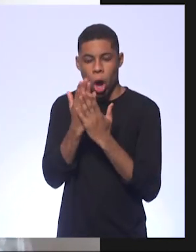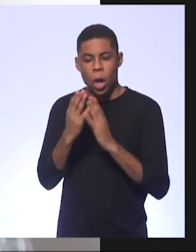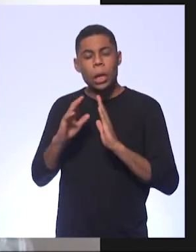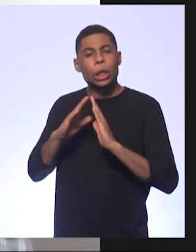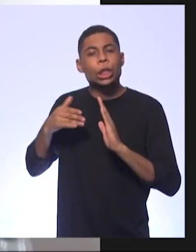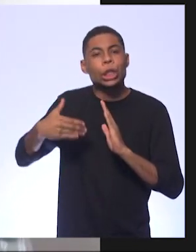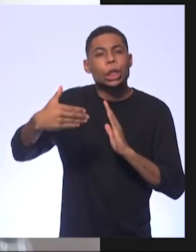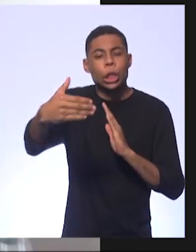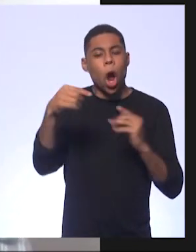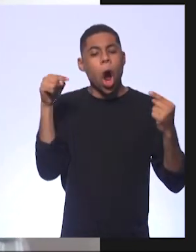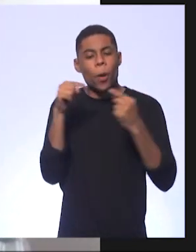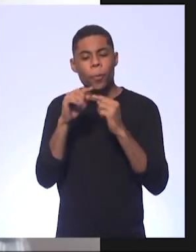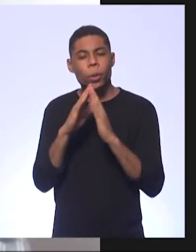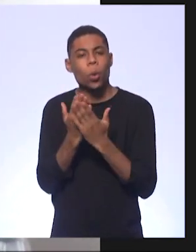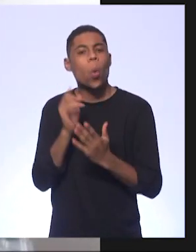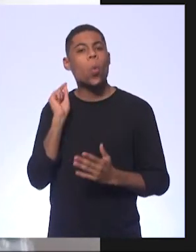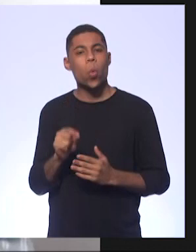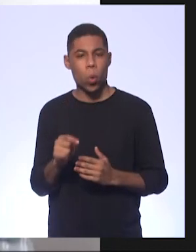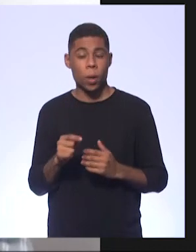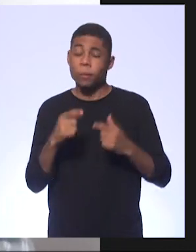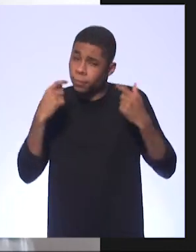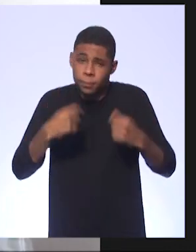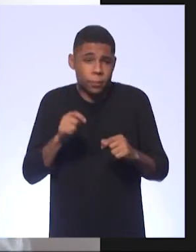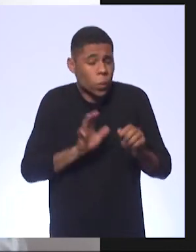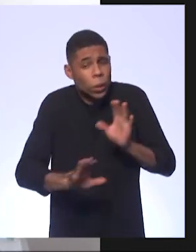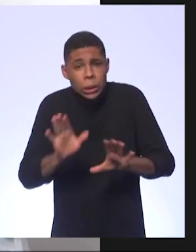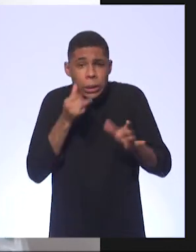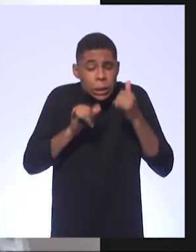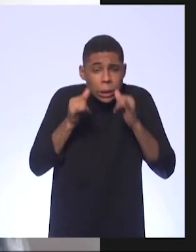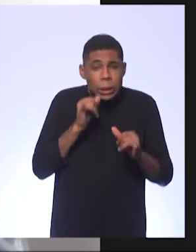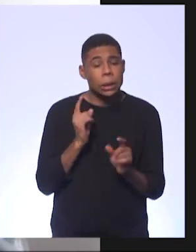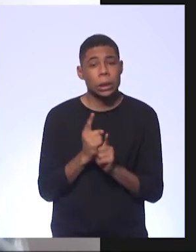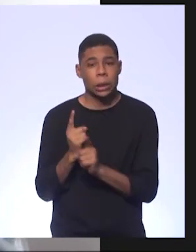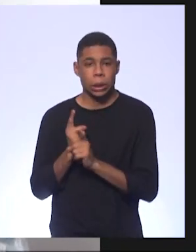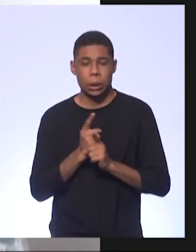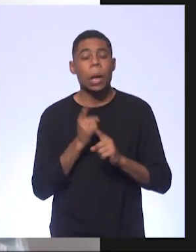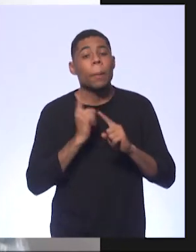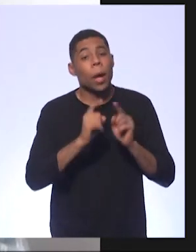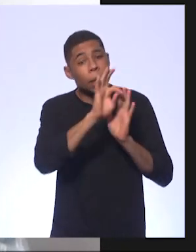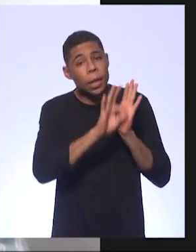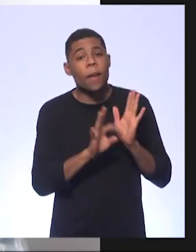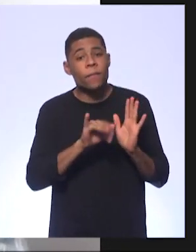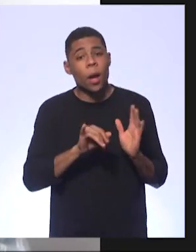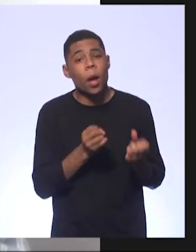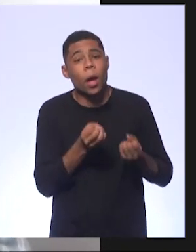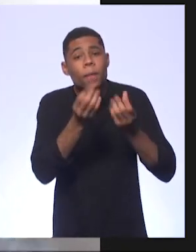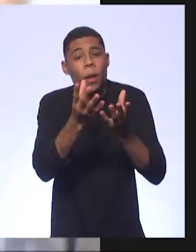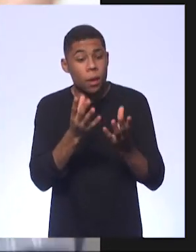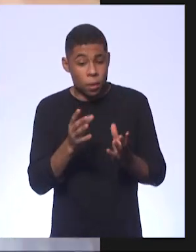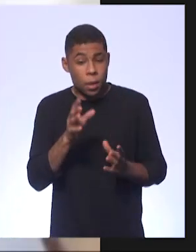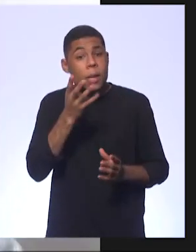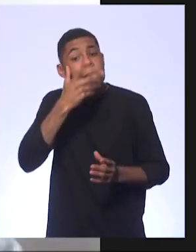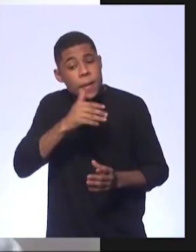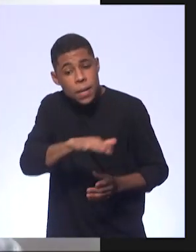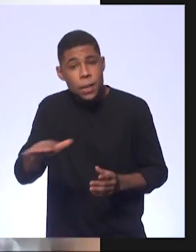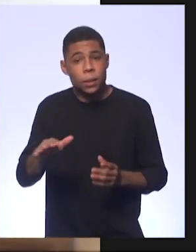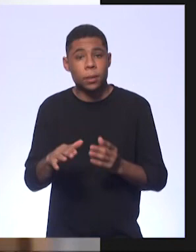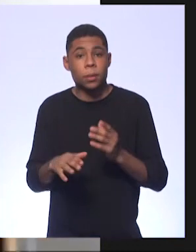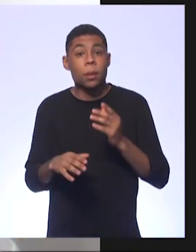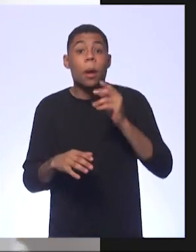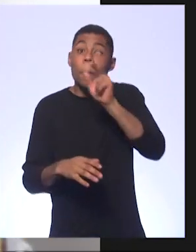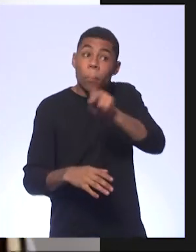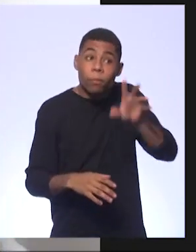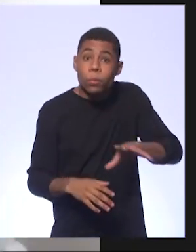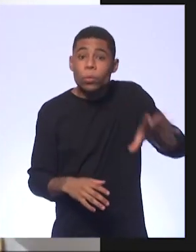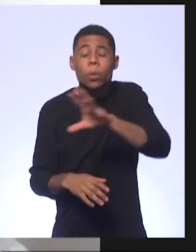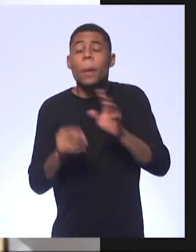eu tenho que escolher isso com muito cuidado. Por quê? Porque esses textos vão impactar a criança, vão impactar os professores, vão ser